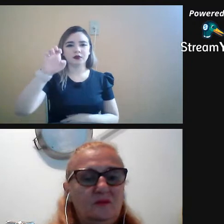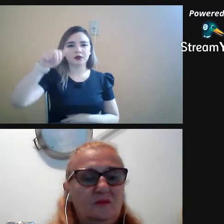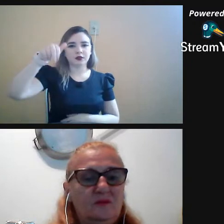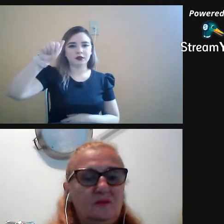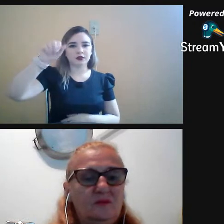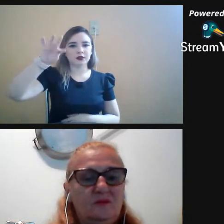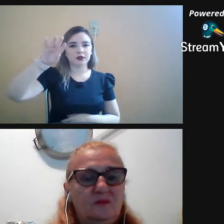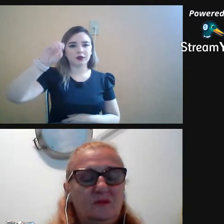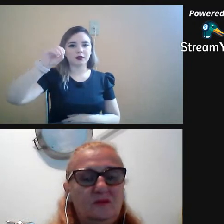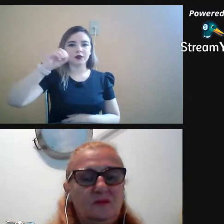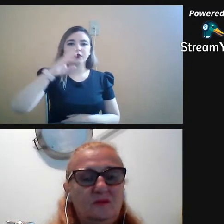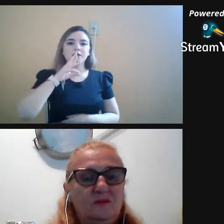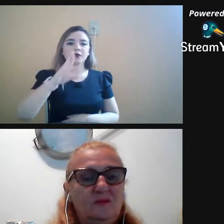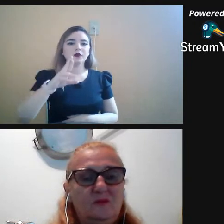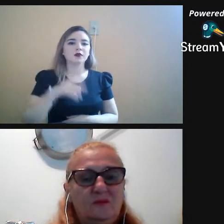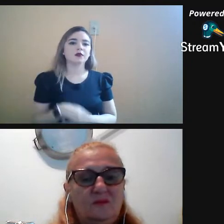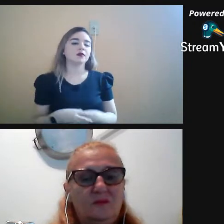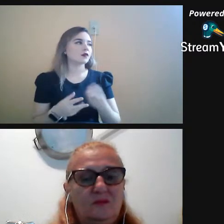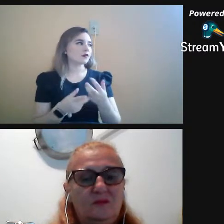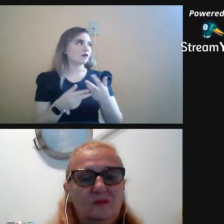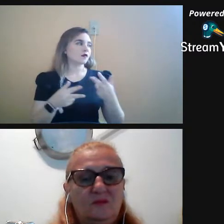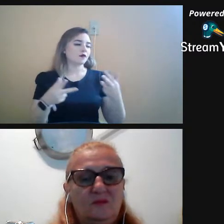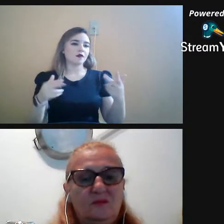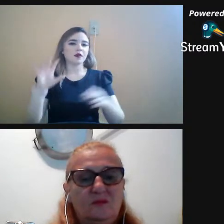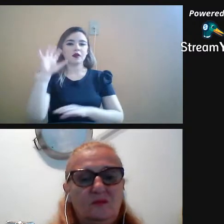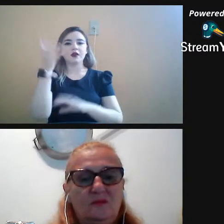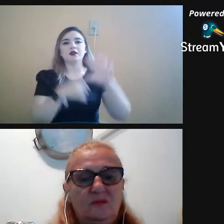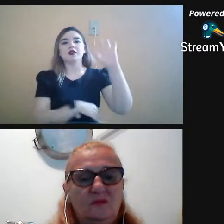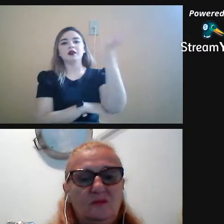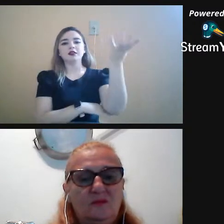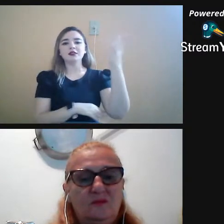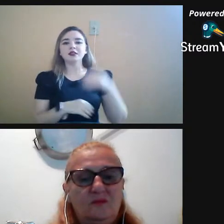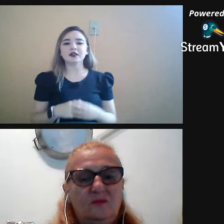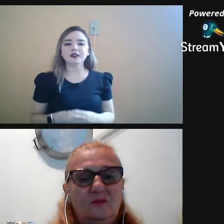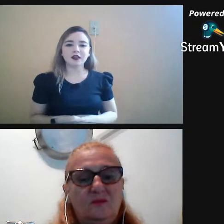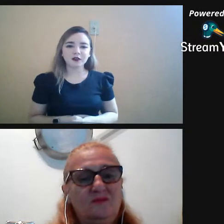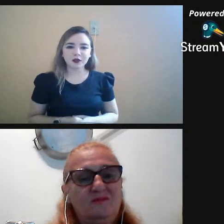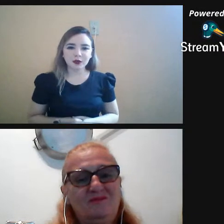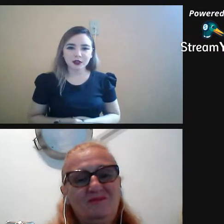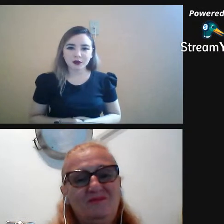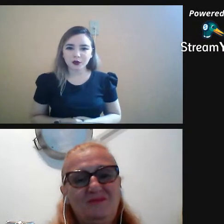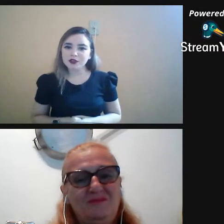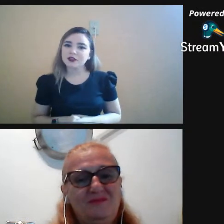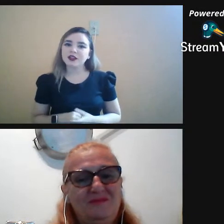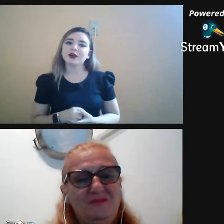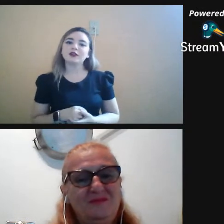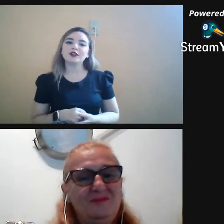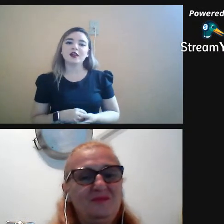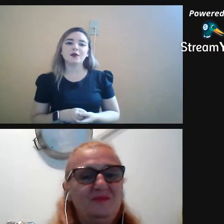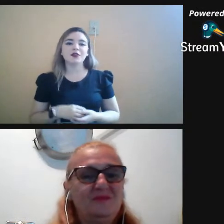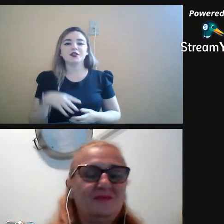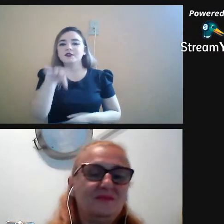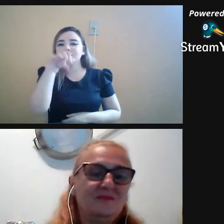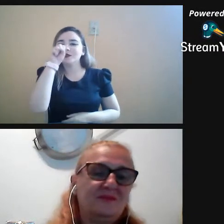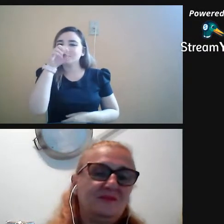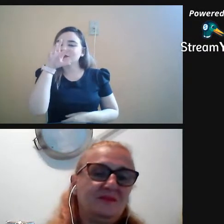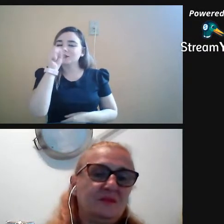ele disse assim, olha, muitas árvores, os animais, o ar é mais gostoso.